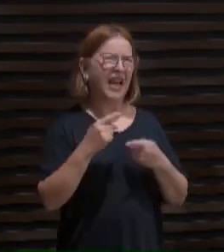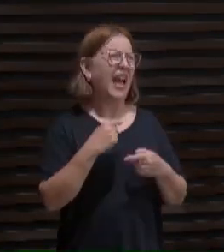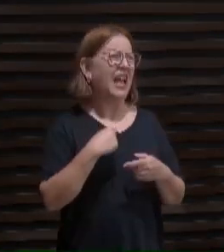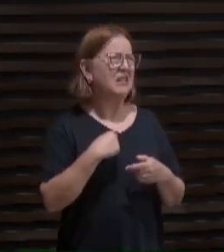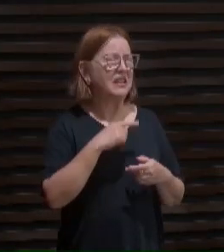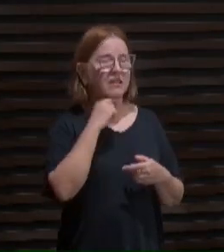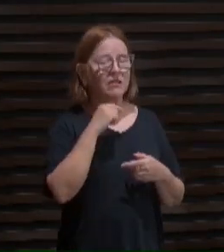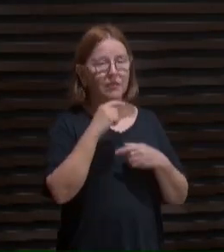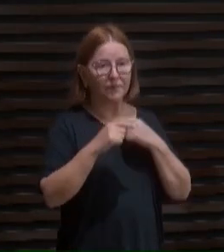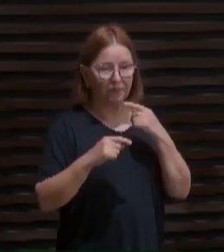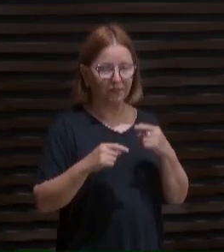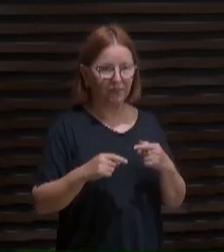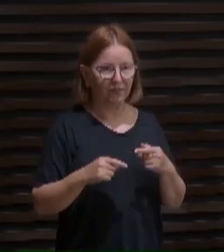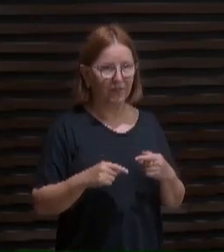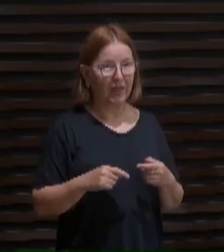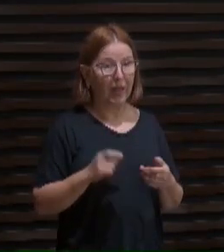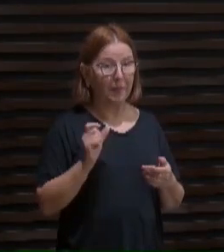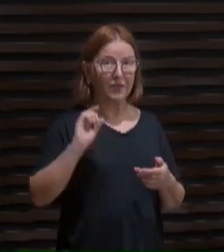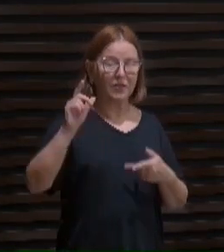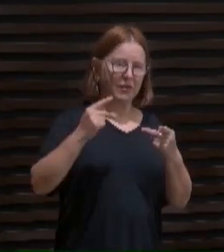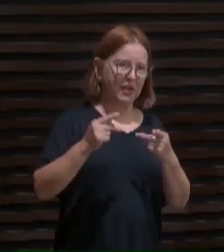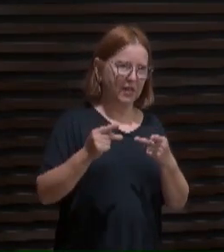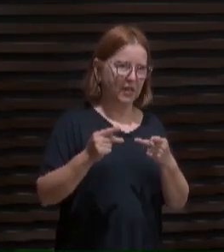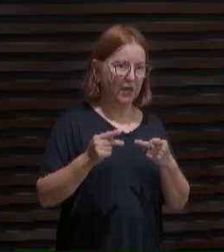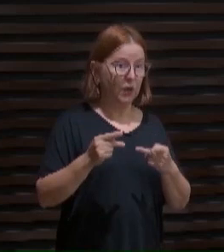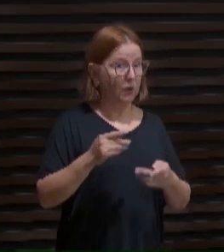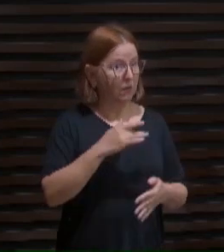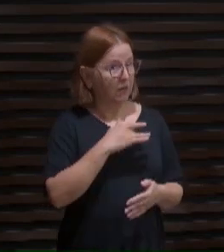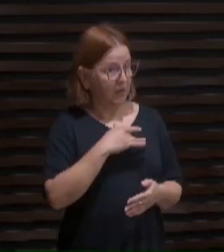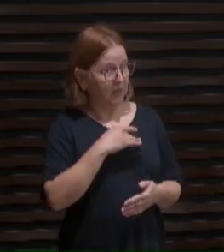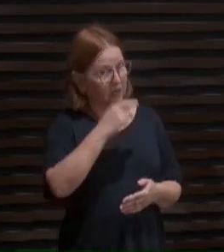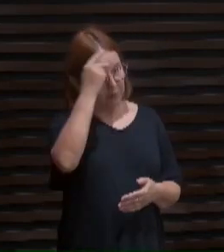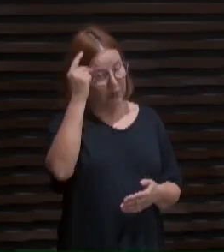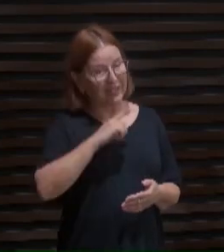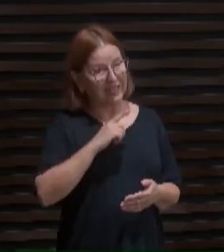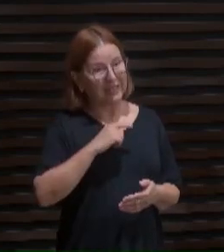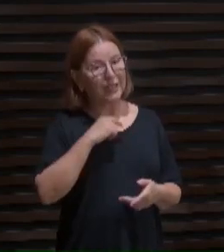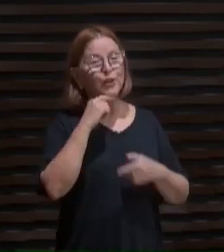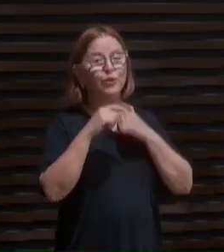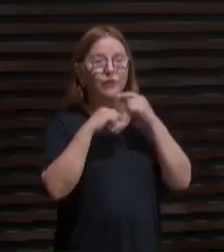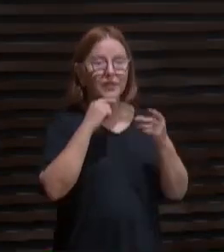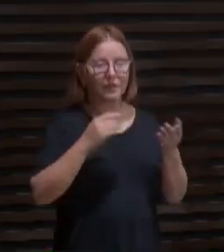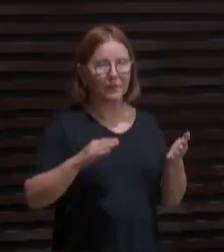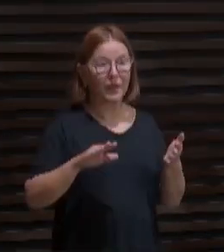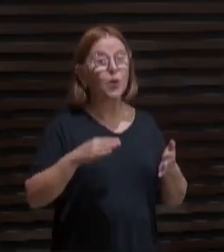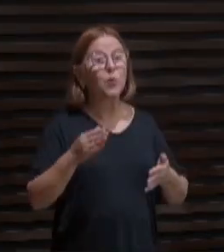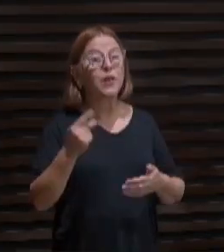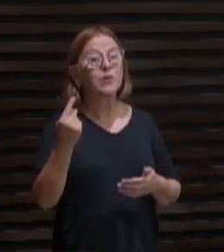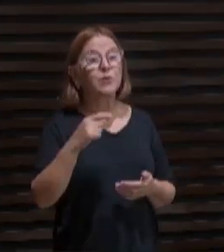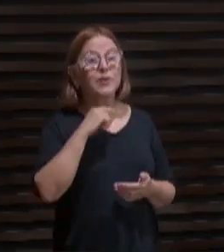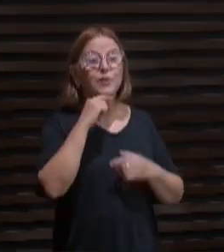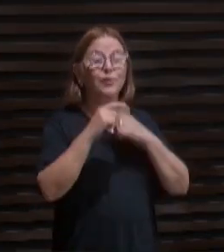que têm dúvida. Mas vamos ver aqui, qual é a sua dúvida? É uma dúvida lógica ou uma dúvida real da palavra